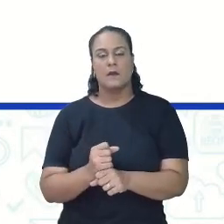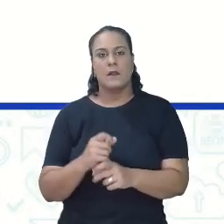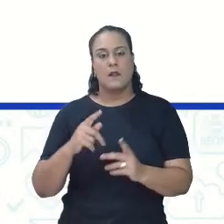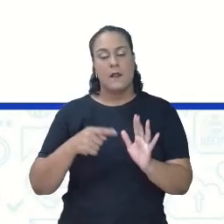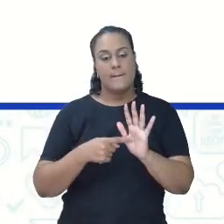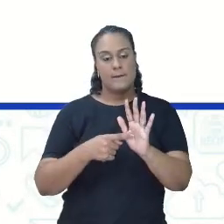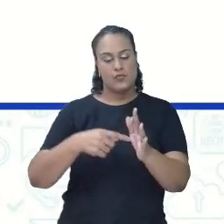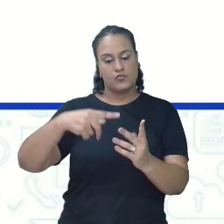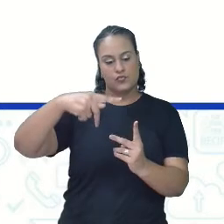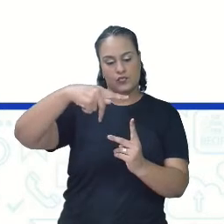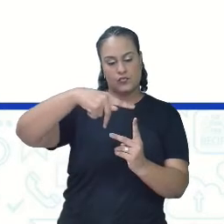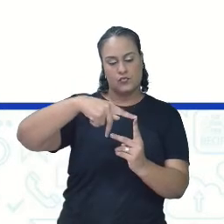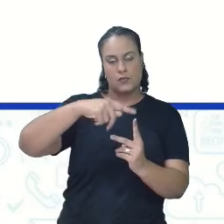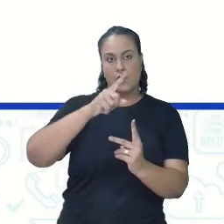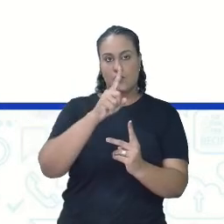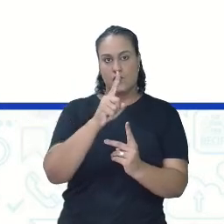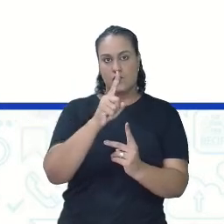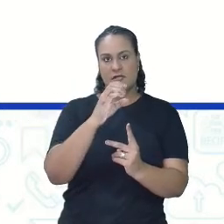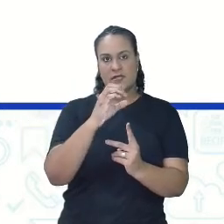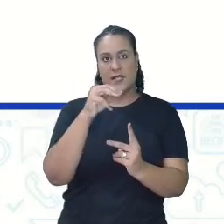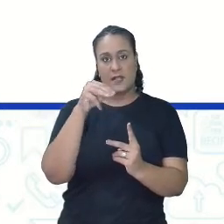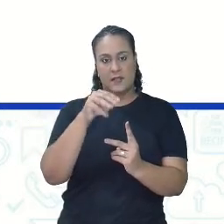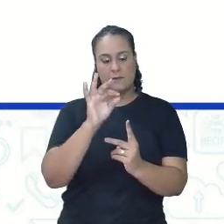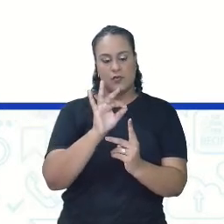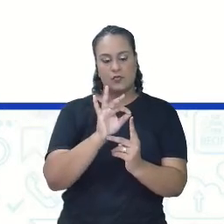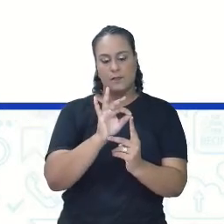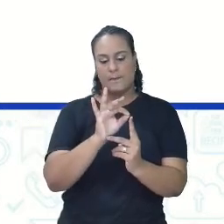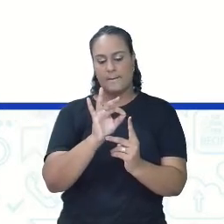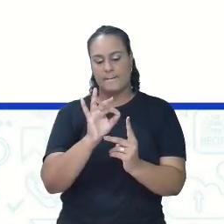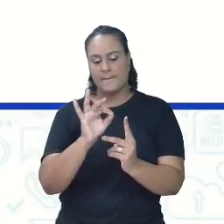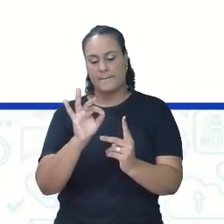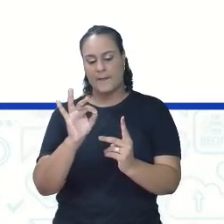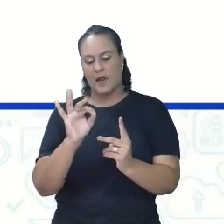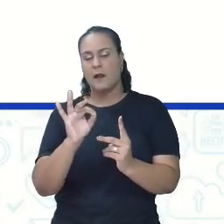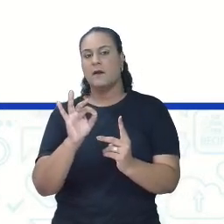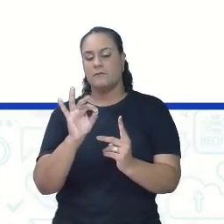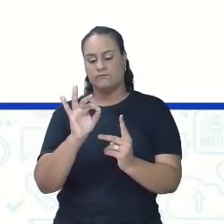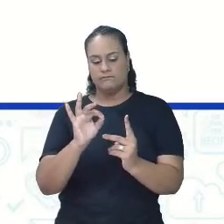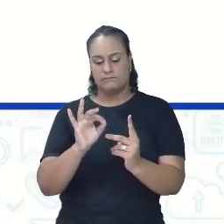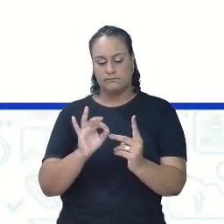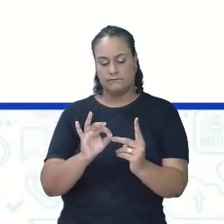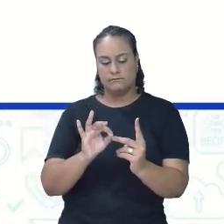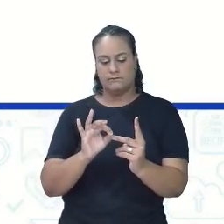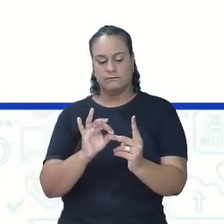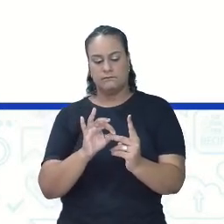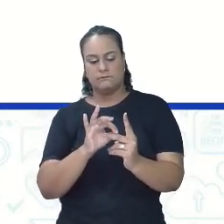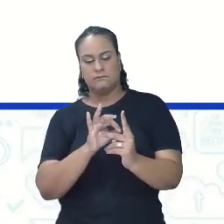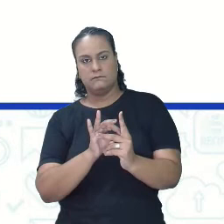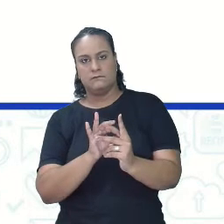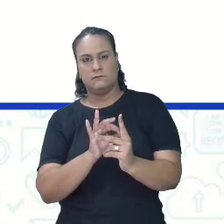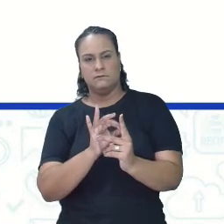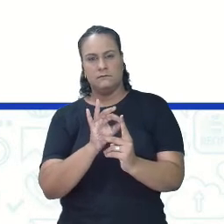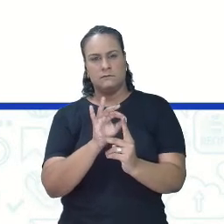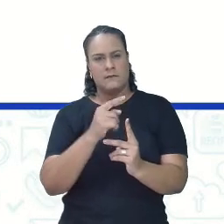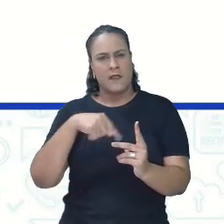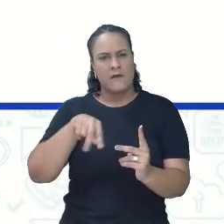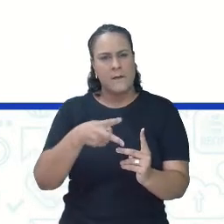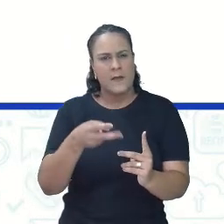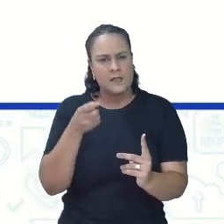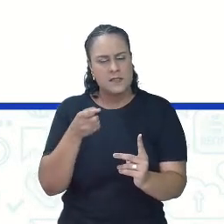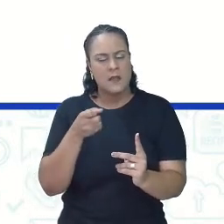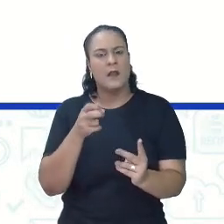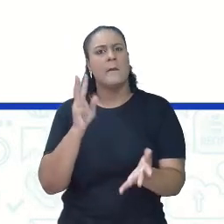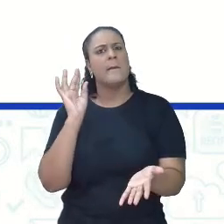cubinho de 1 centímetro cúbico, né, de volume, certo? E aí você tem a percepção